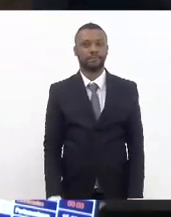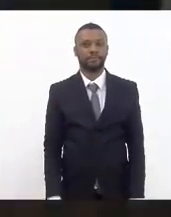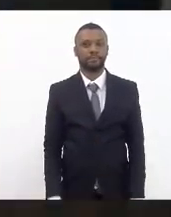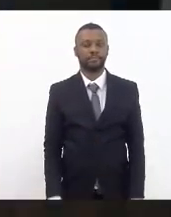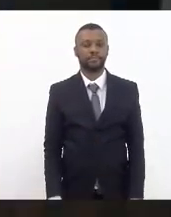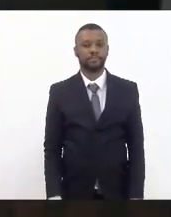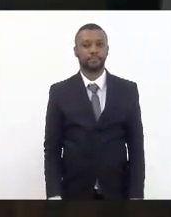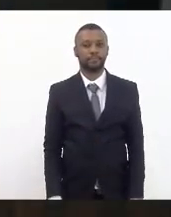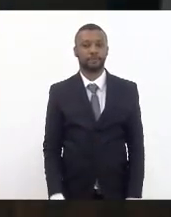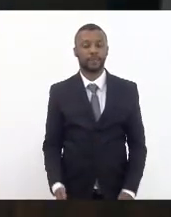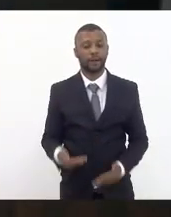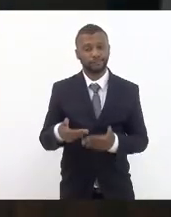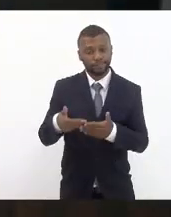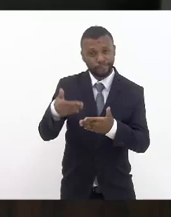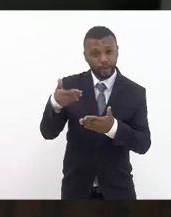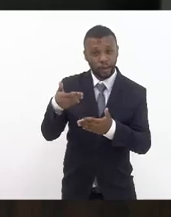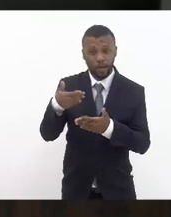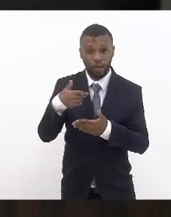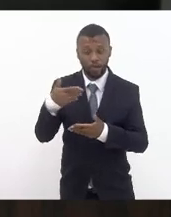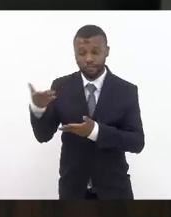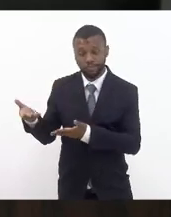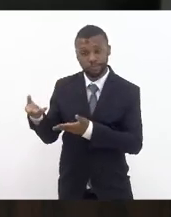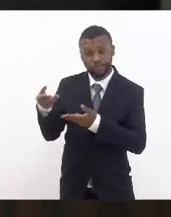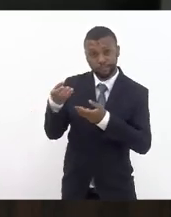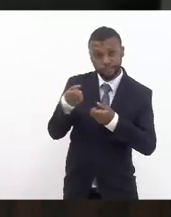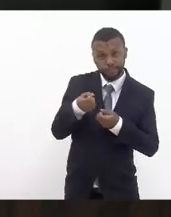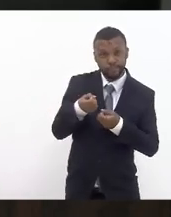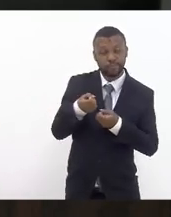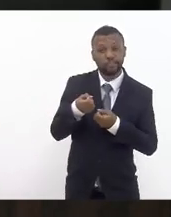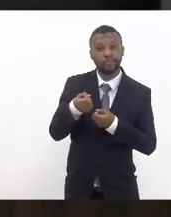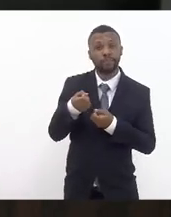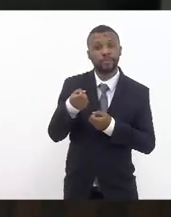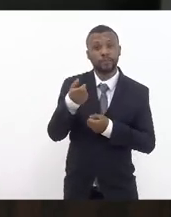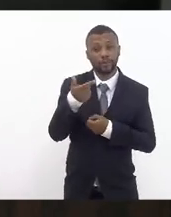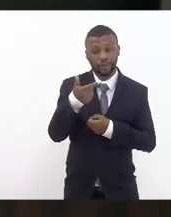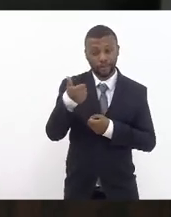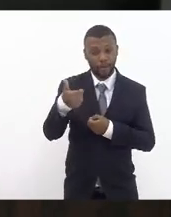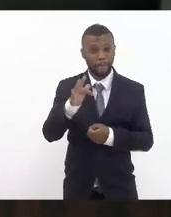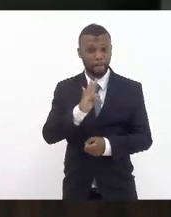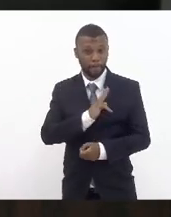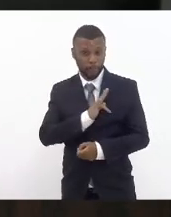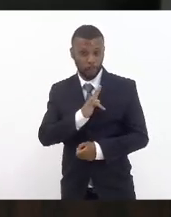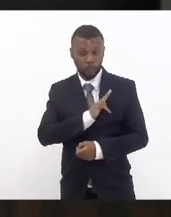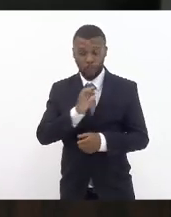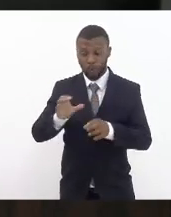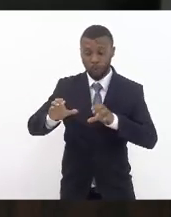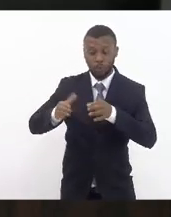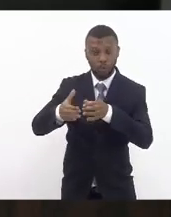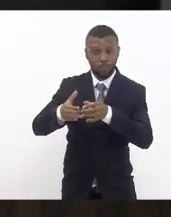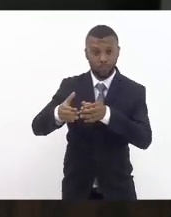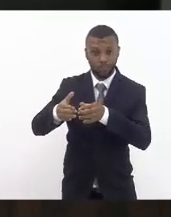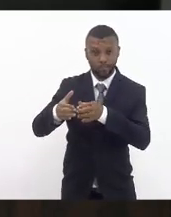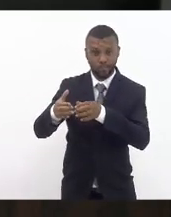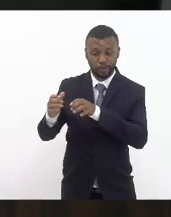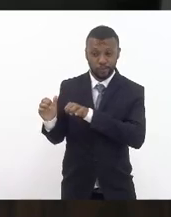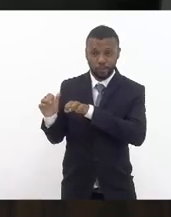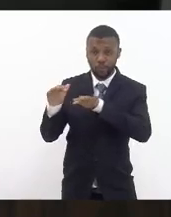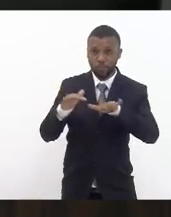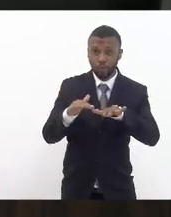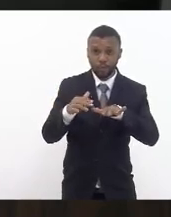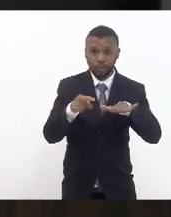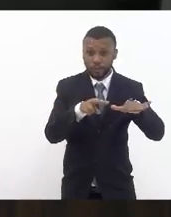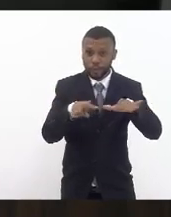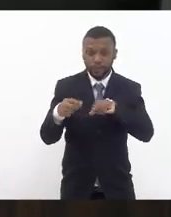recebi há pouco, no 21º, um grupo de policiais que estiveram na última semana